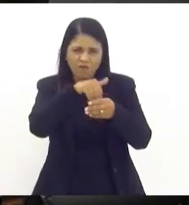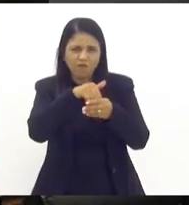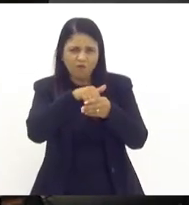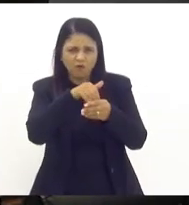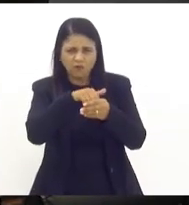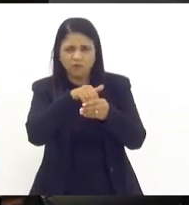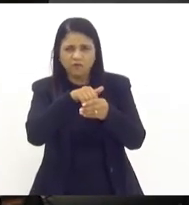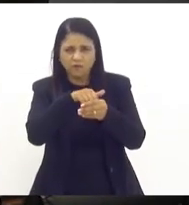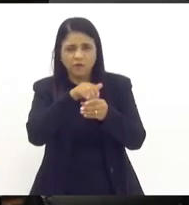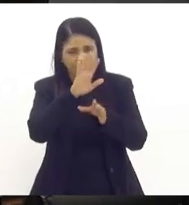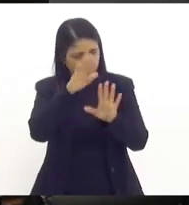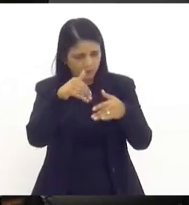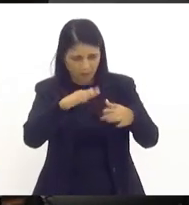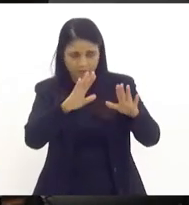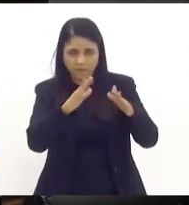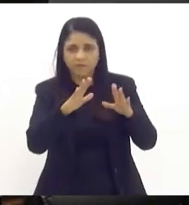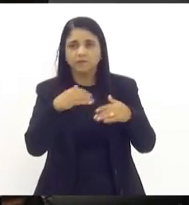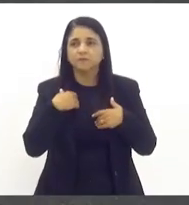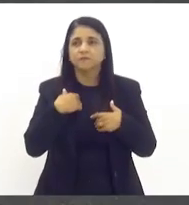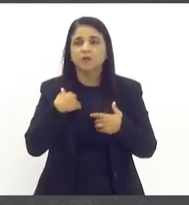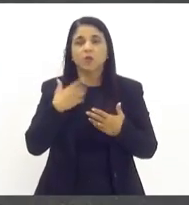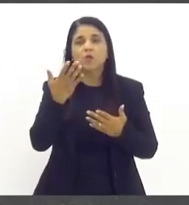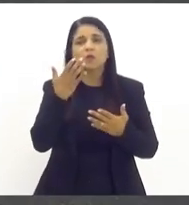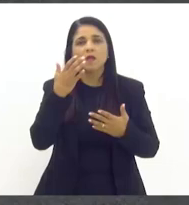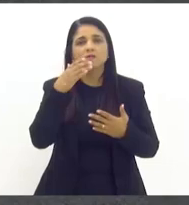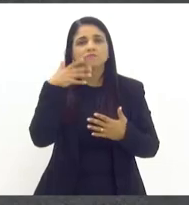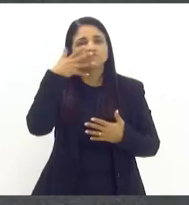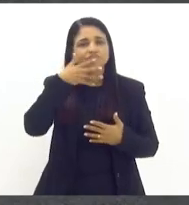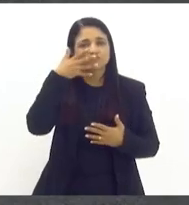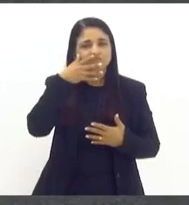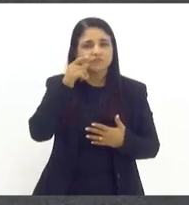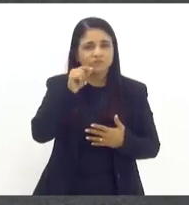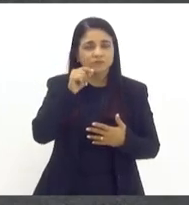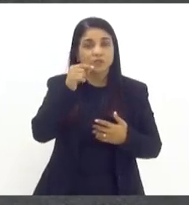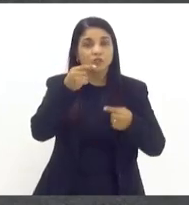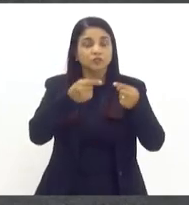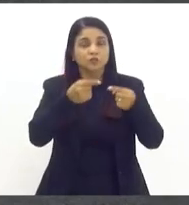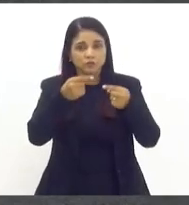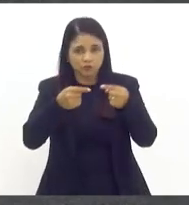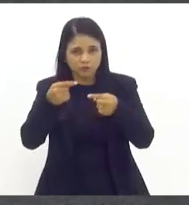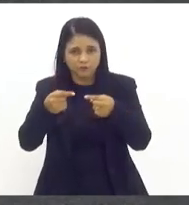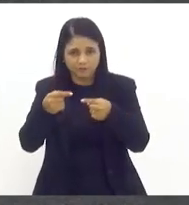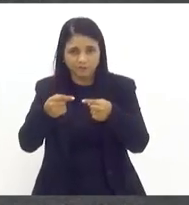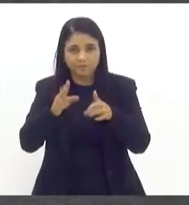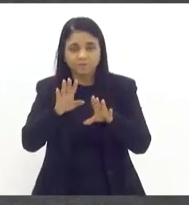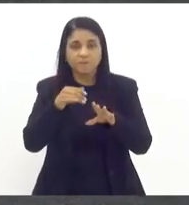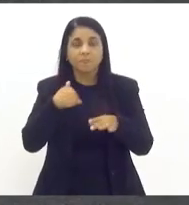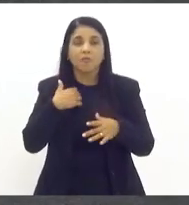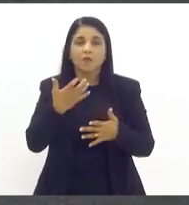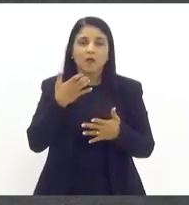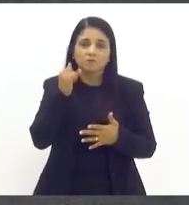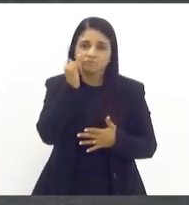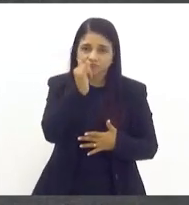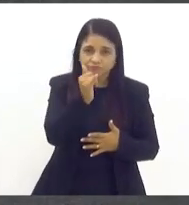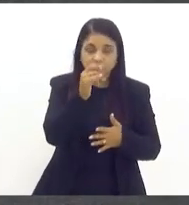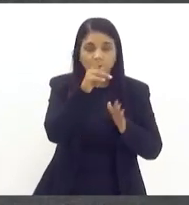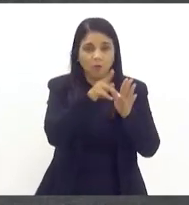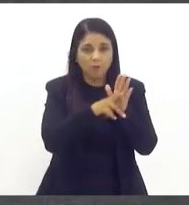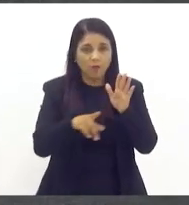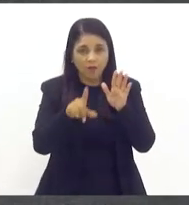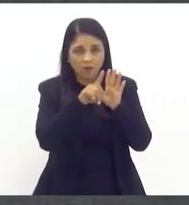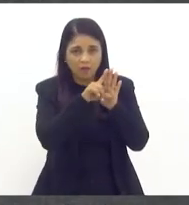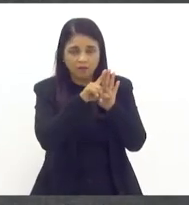eu queria eu queria só discutir é eu queria dizer que o projeto